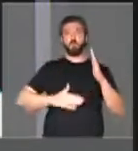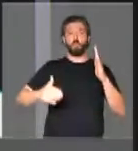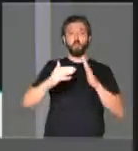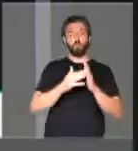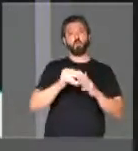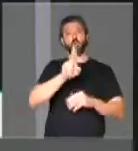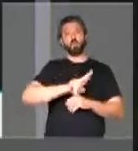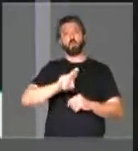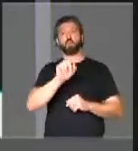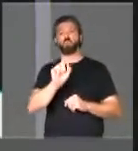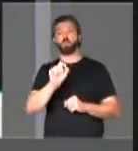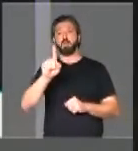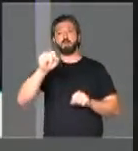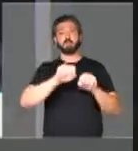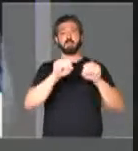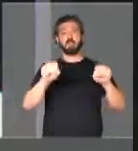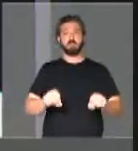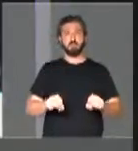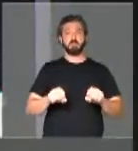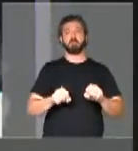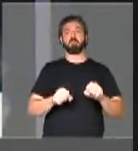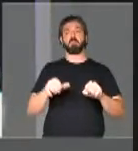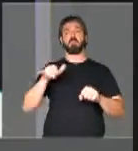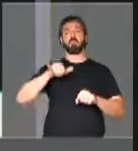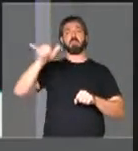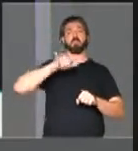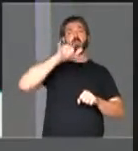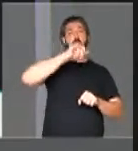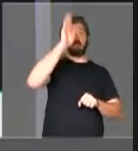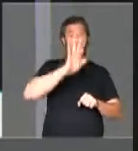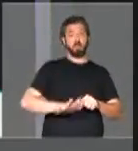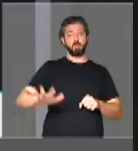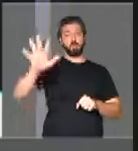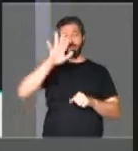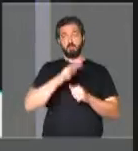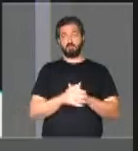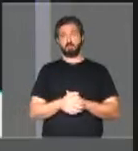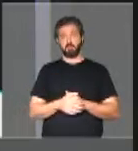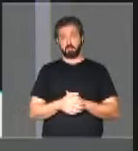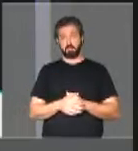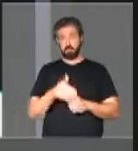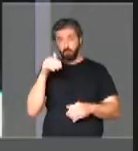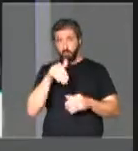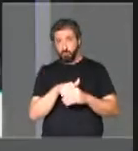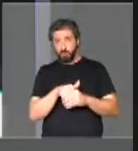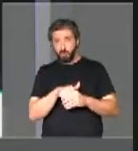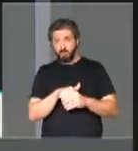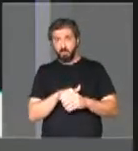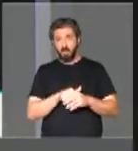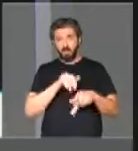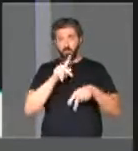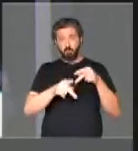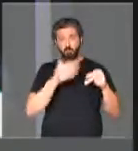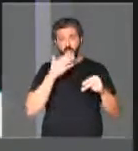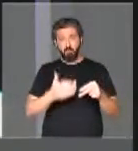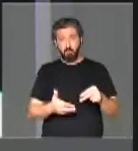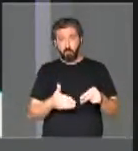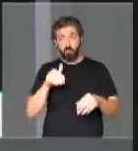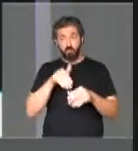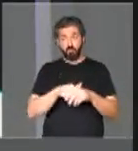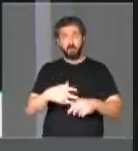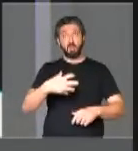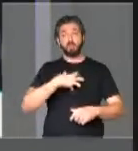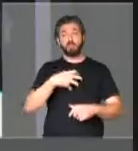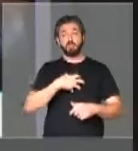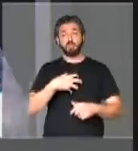todos, que usam o sistema de transporte aéreo nacional, e votar com esse povo, votar com